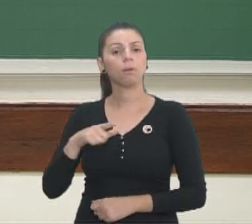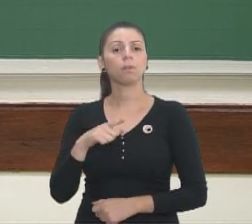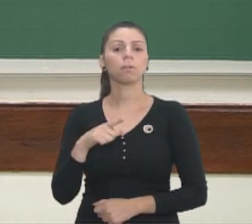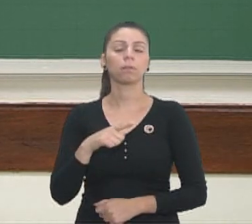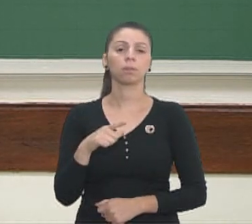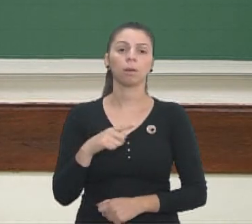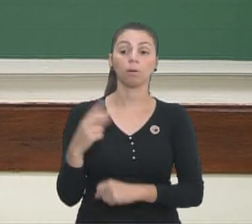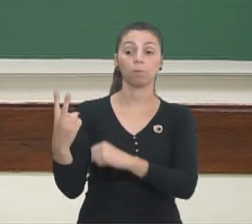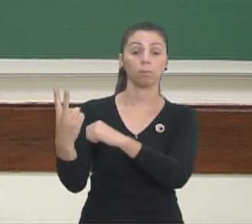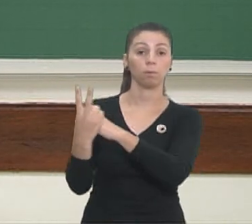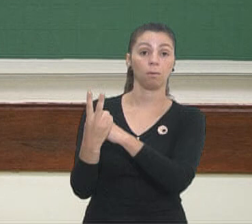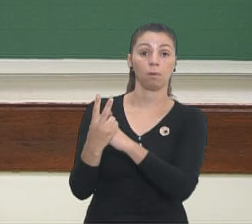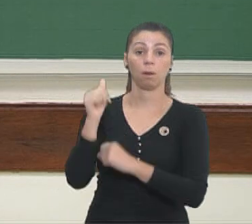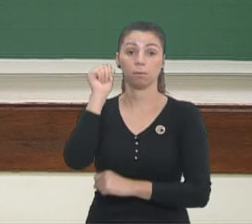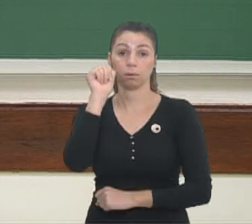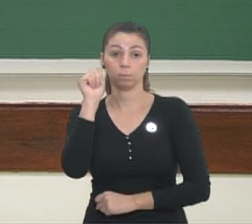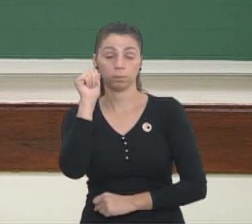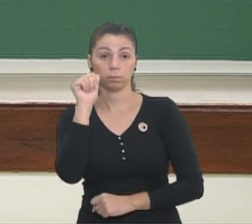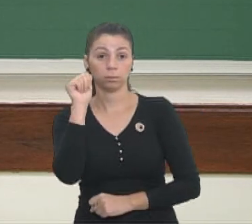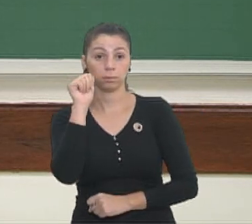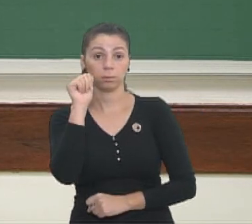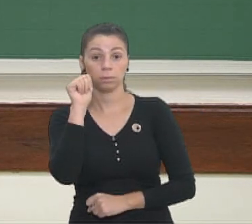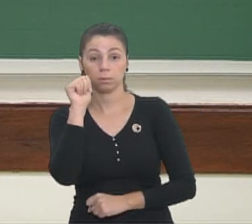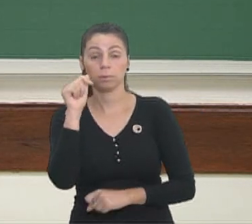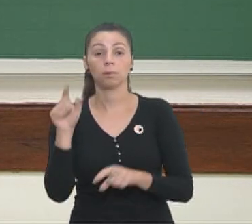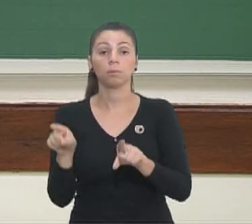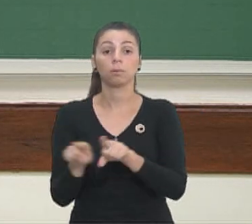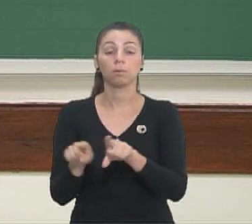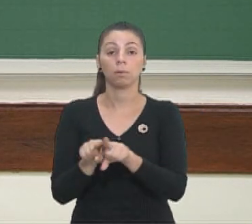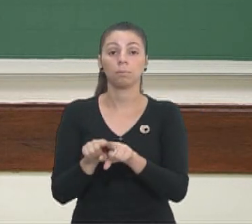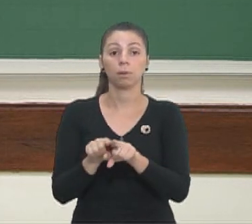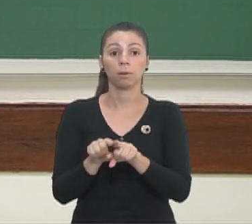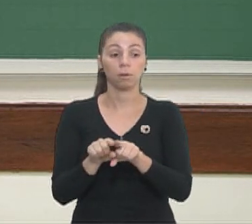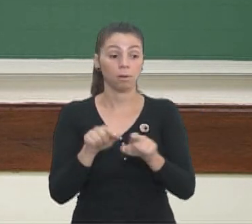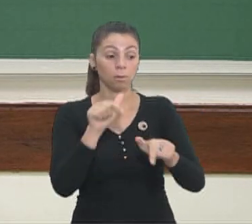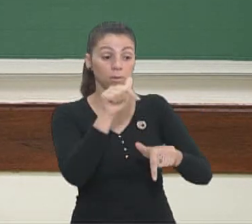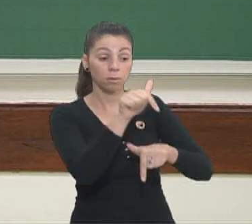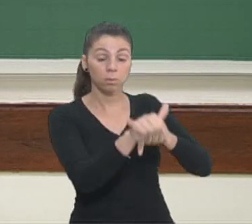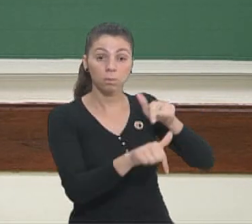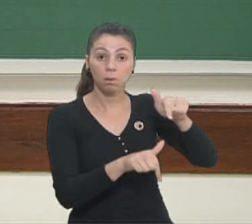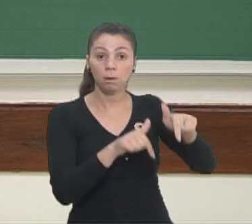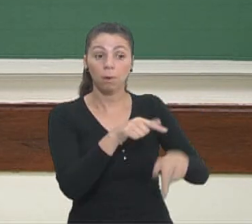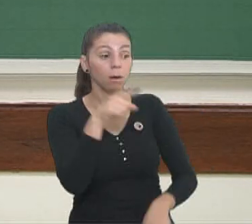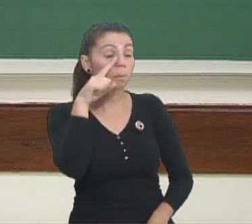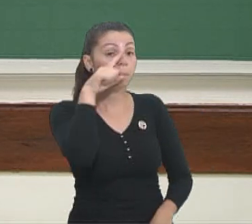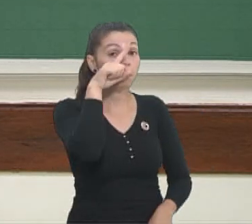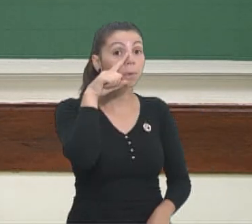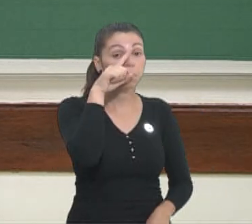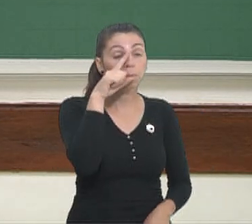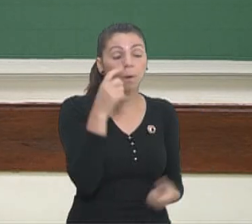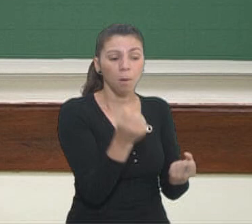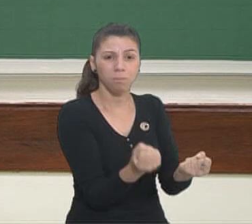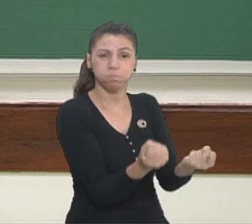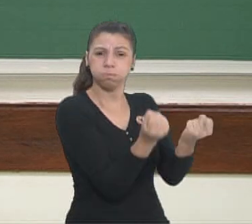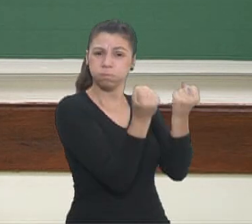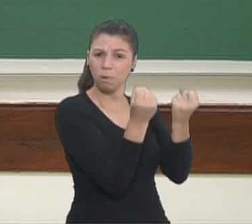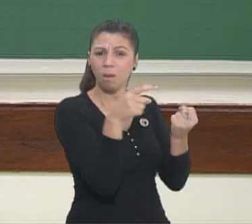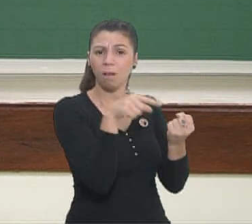da prevenção, a questão de os trabalhos mais perigosos e pesados, quem acaba muitas vezes